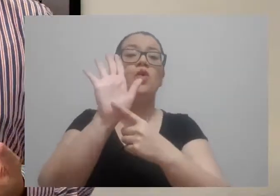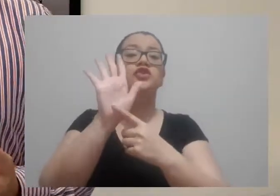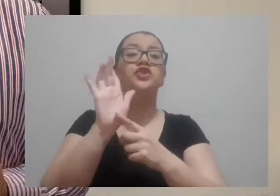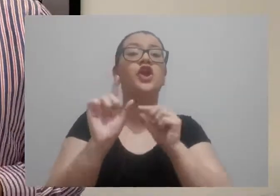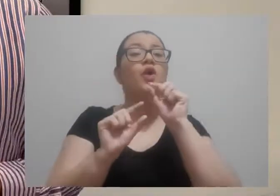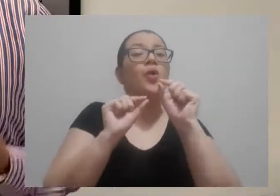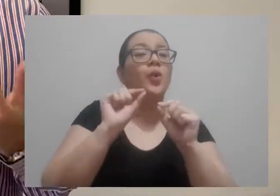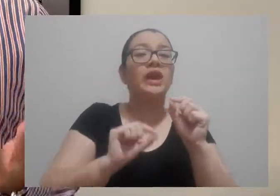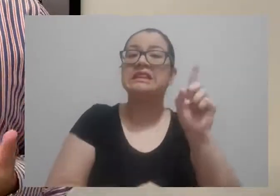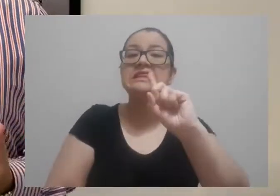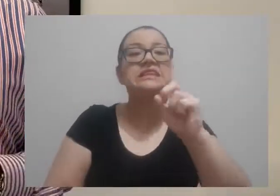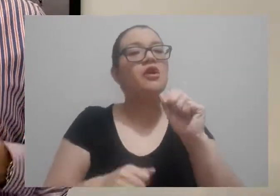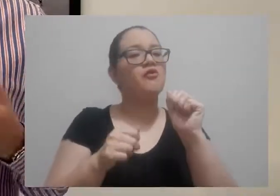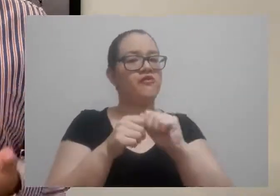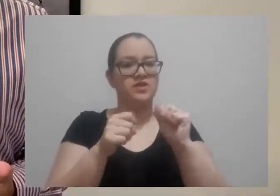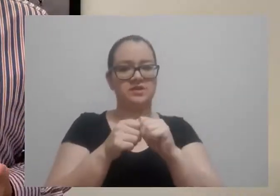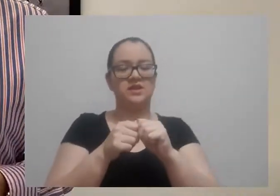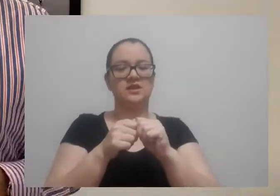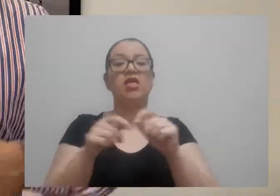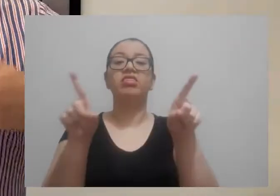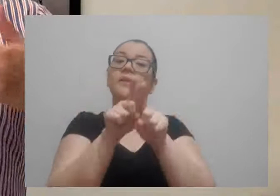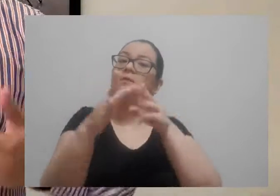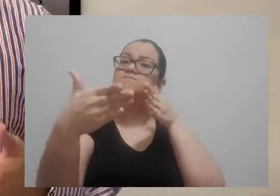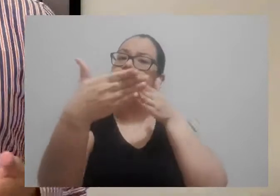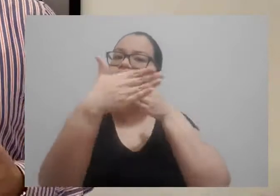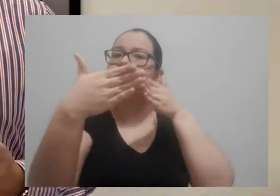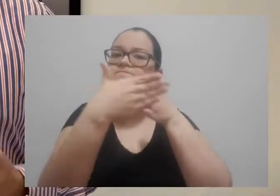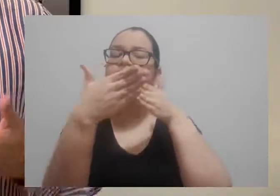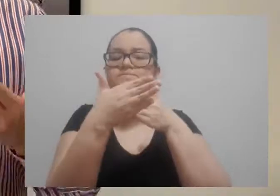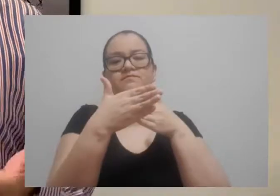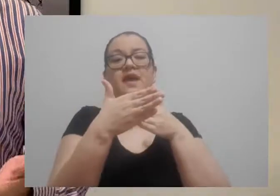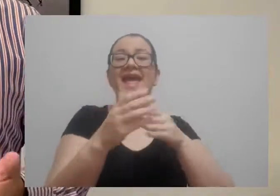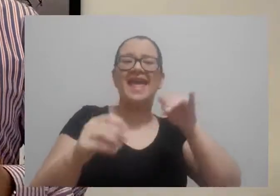tornou um instrumento excelente para evitar ou eliminar a